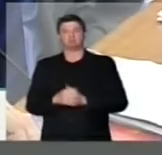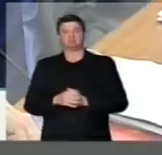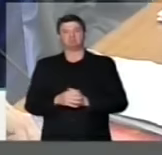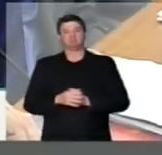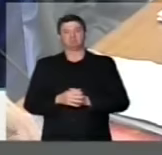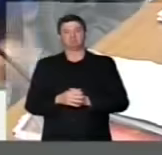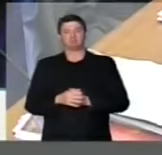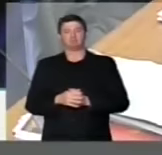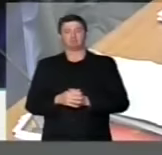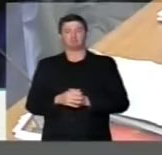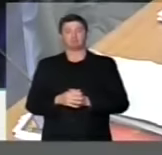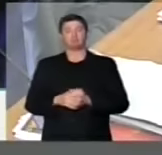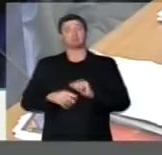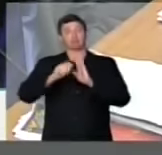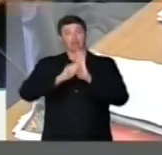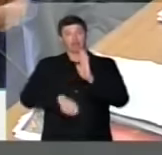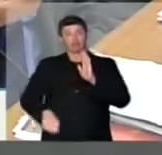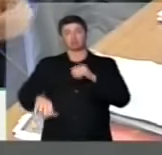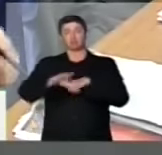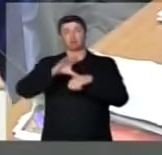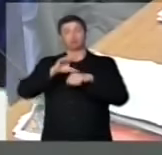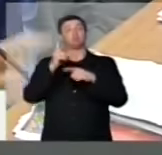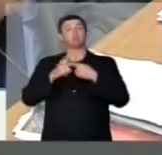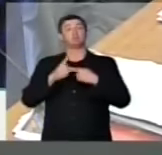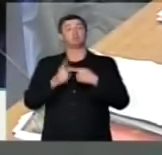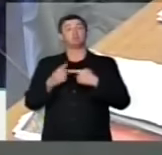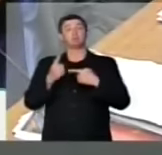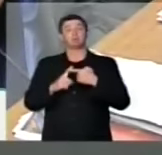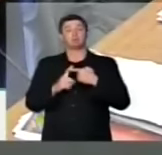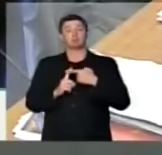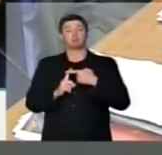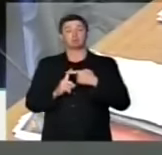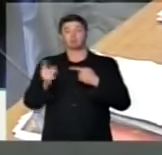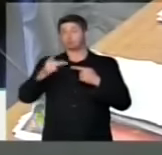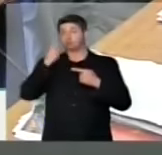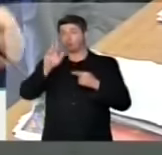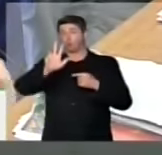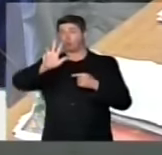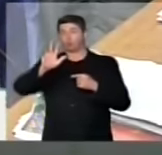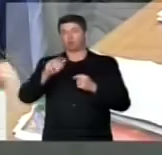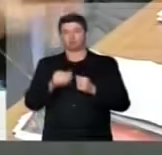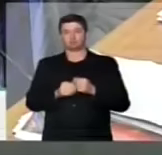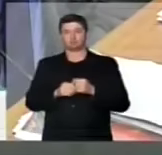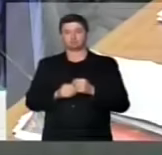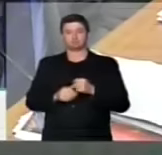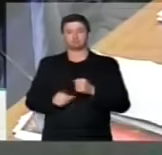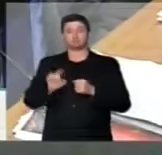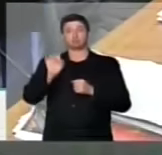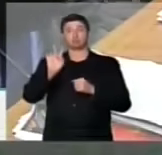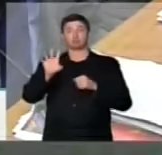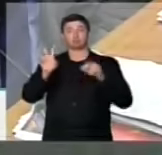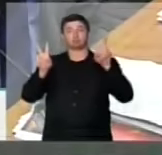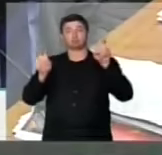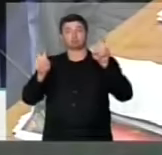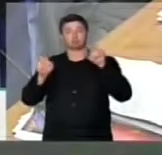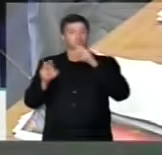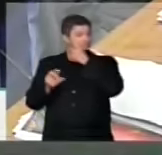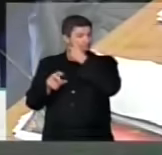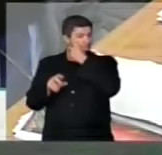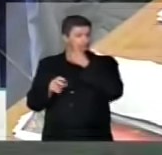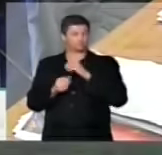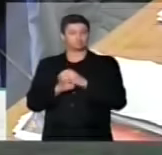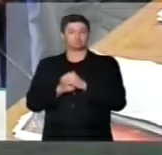1988. Assinou a Carta Magna porque, nas palavras de Lula, era apenas, aspas, nas palavras